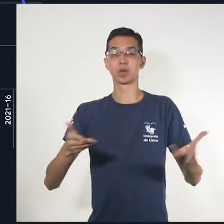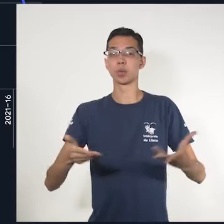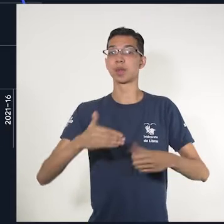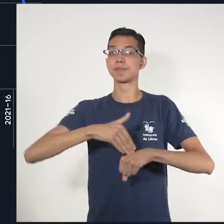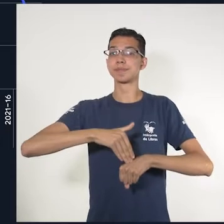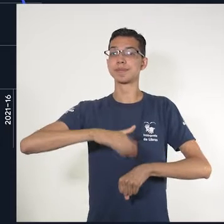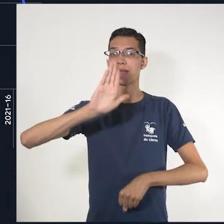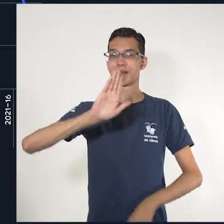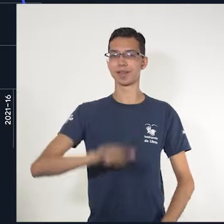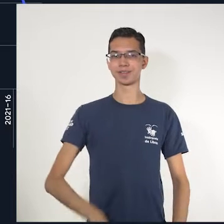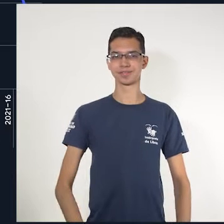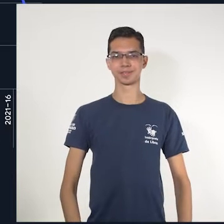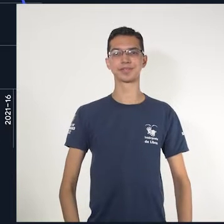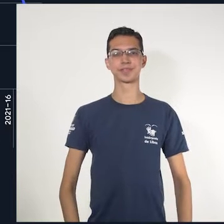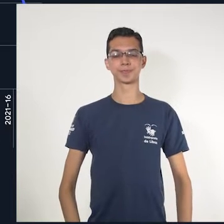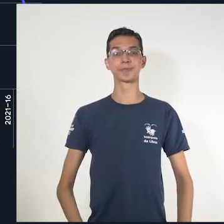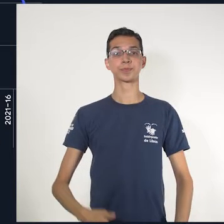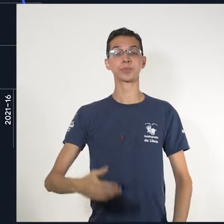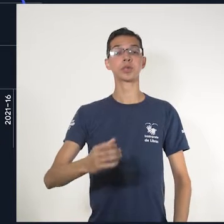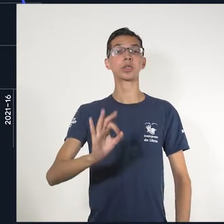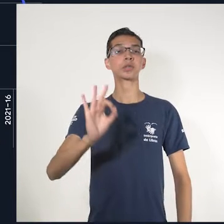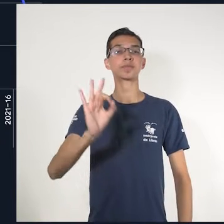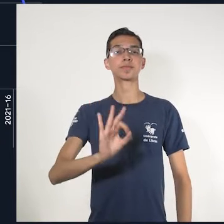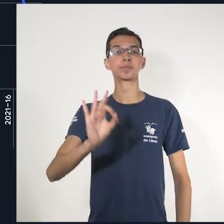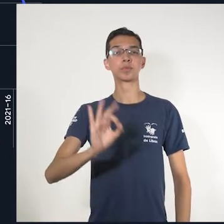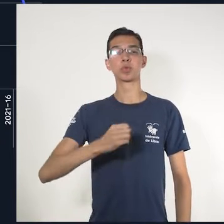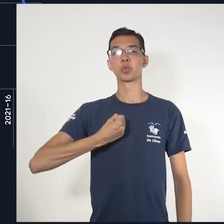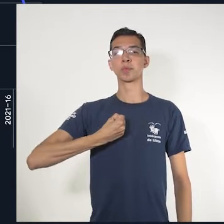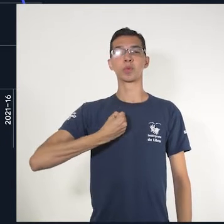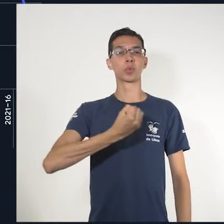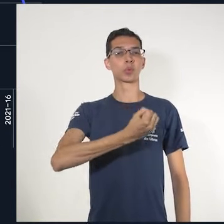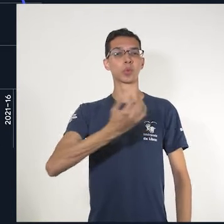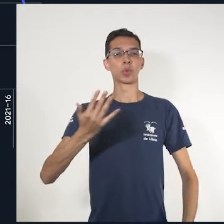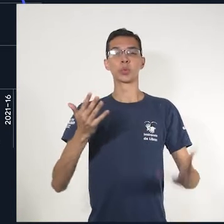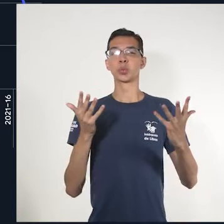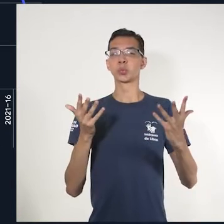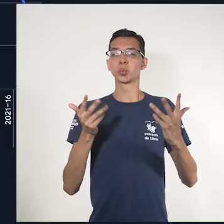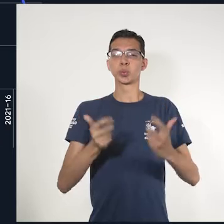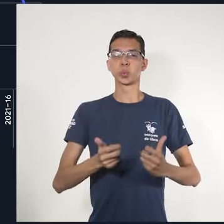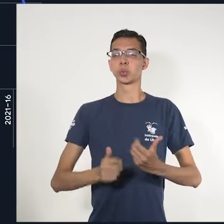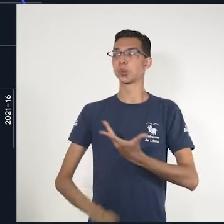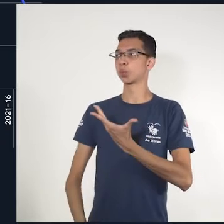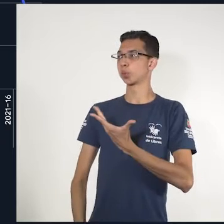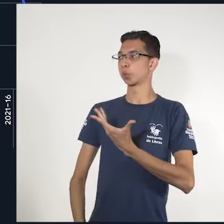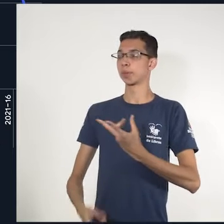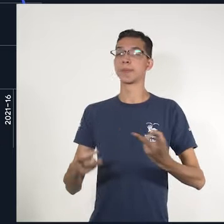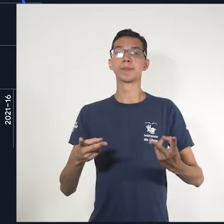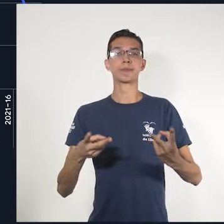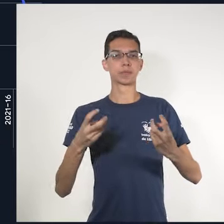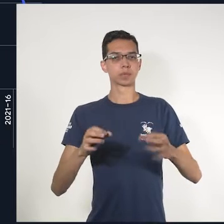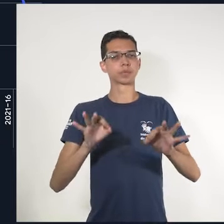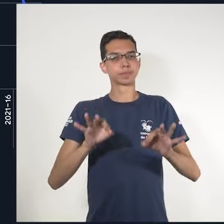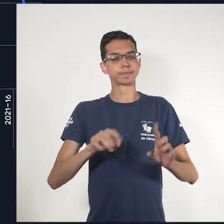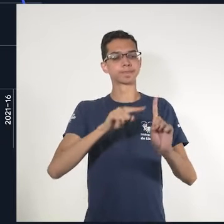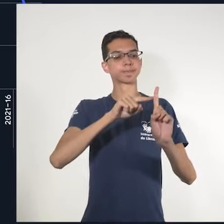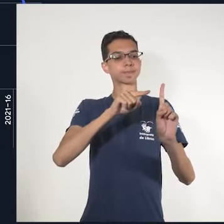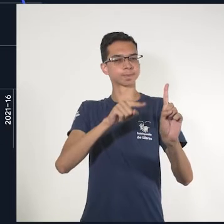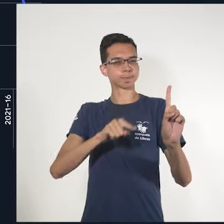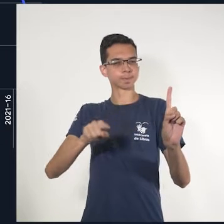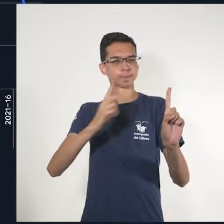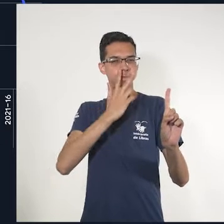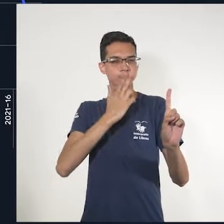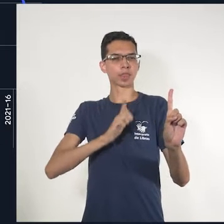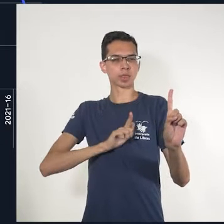Então, todos os números demonstram que, mesmo com a queda que houve, com a estabilidade que